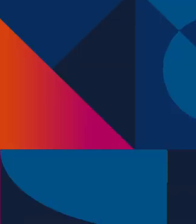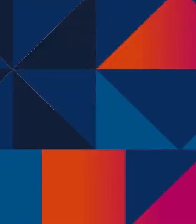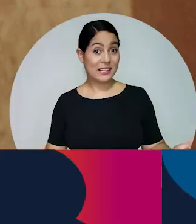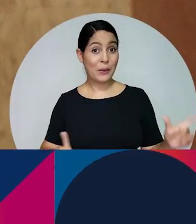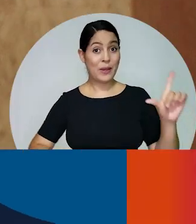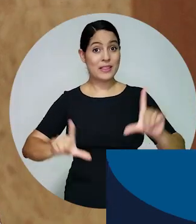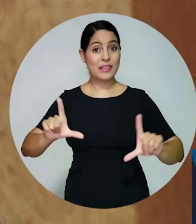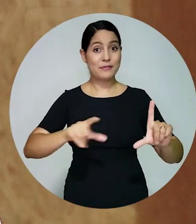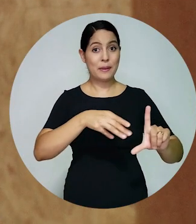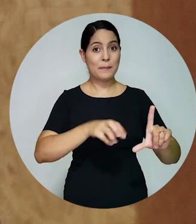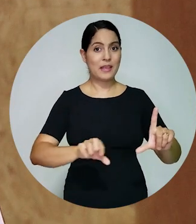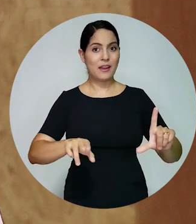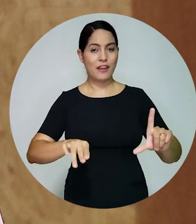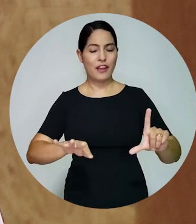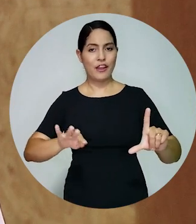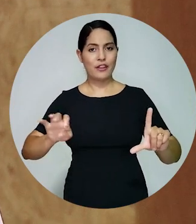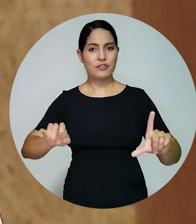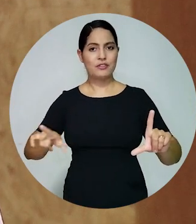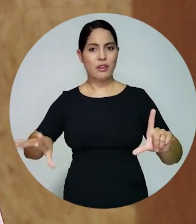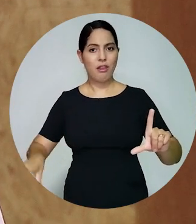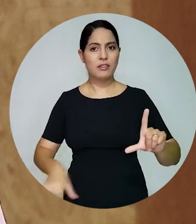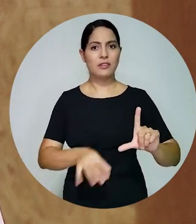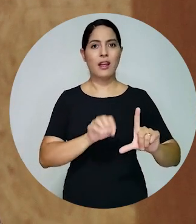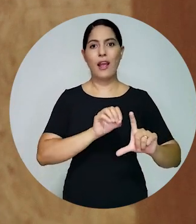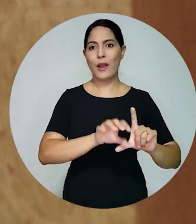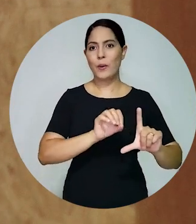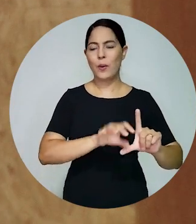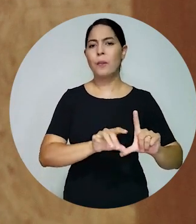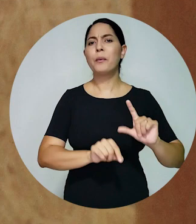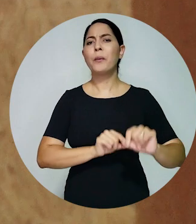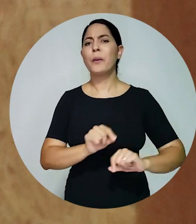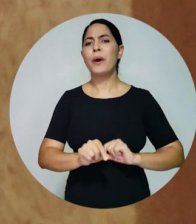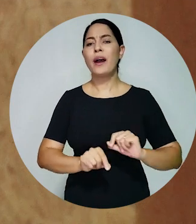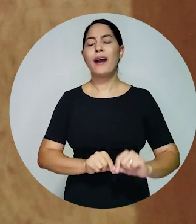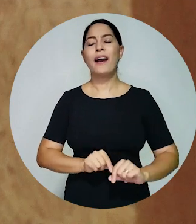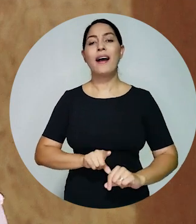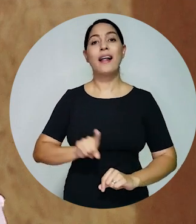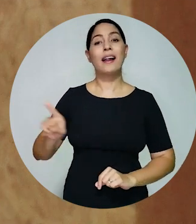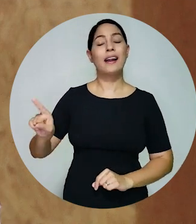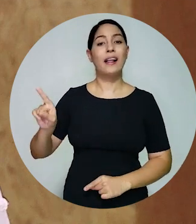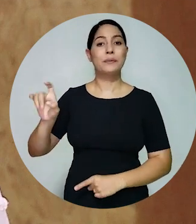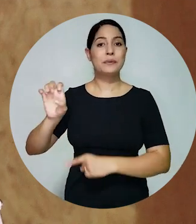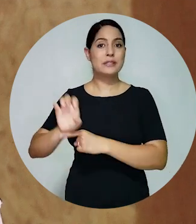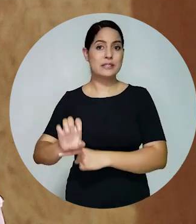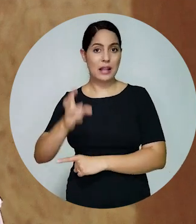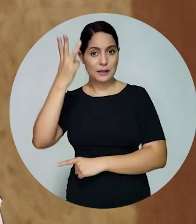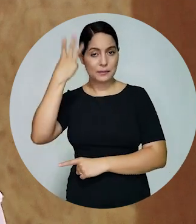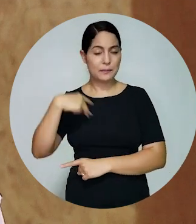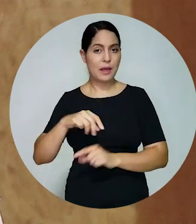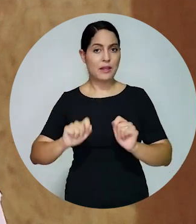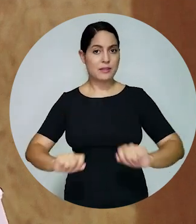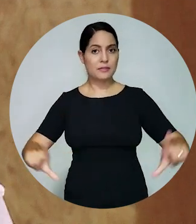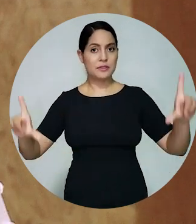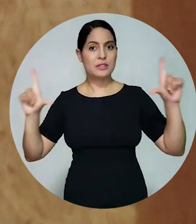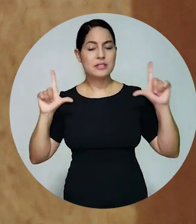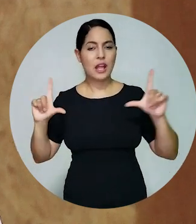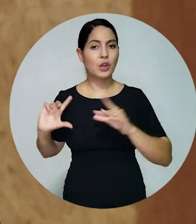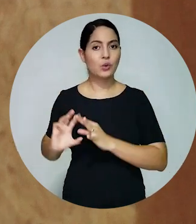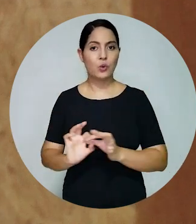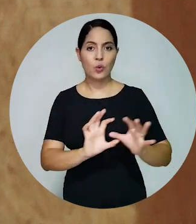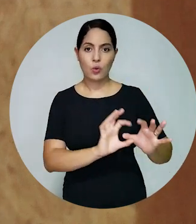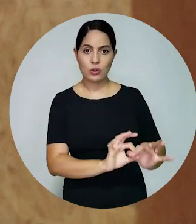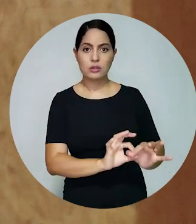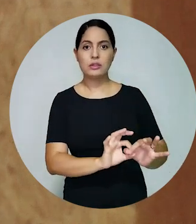encampar. A TV Mirante, afiliada da TV Globo, destacou a importância da participação da OAB do Maranhão em